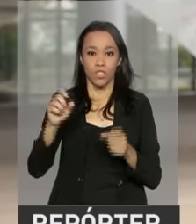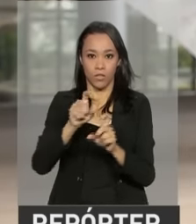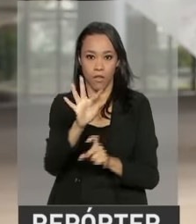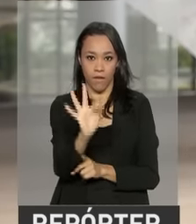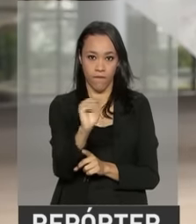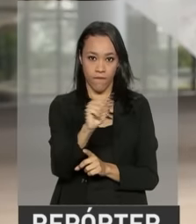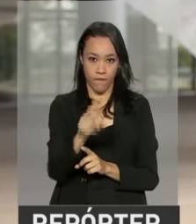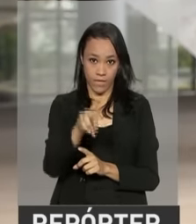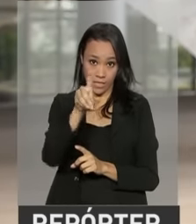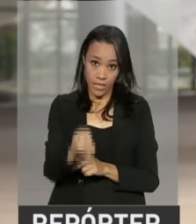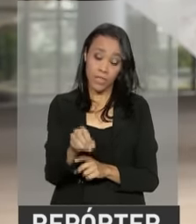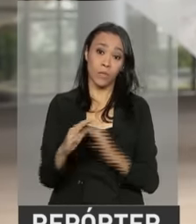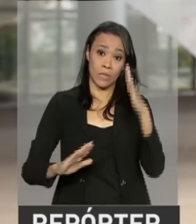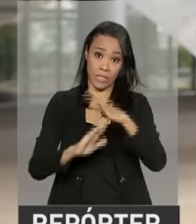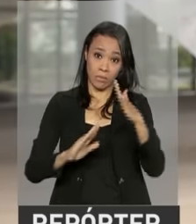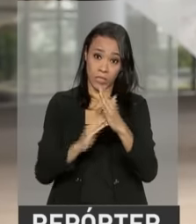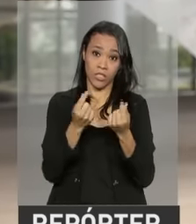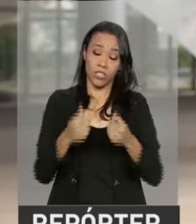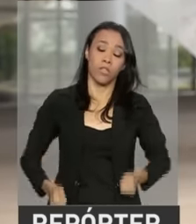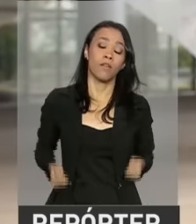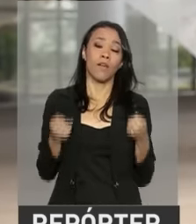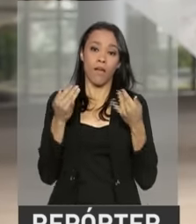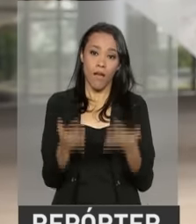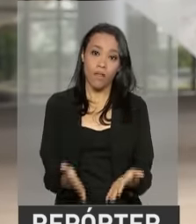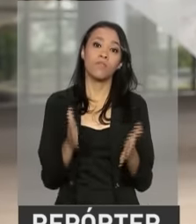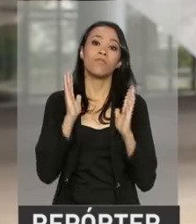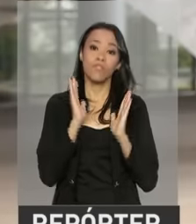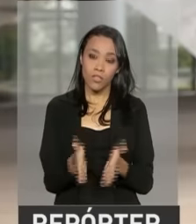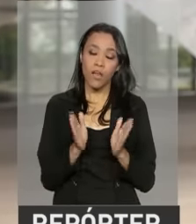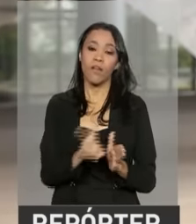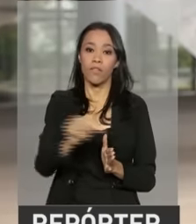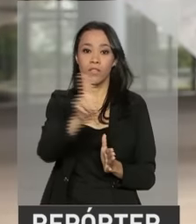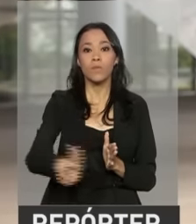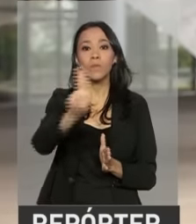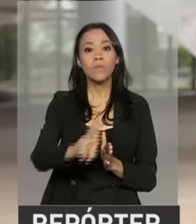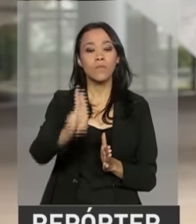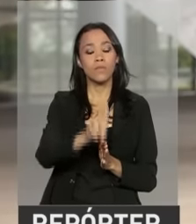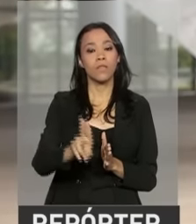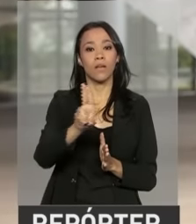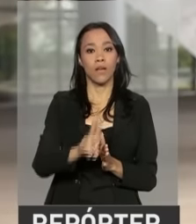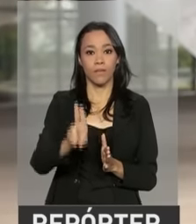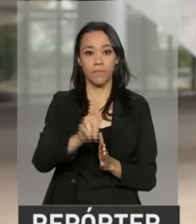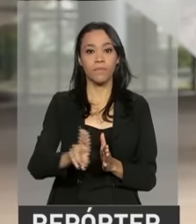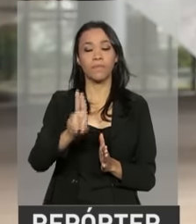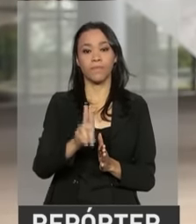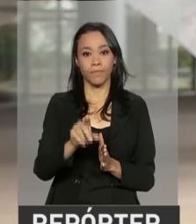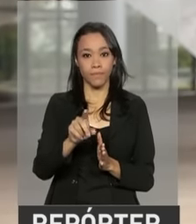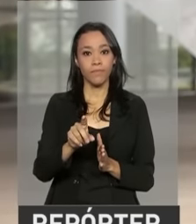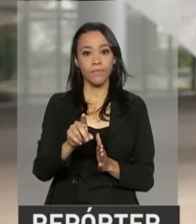últimas semanas que os limites para os gastos públicos já serão utilizados já serão